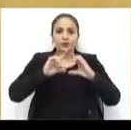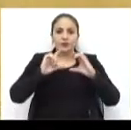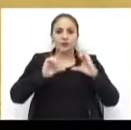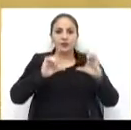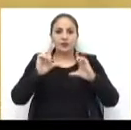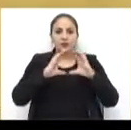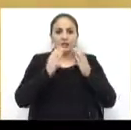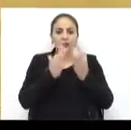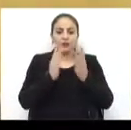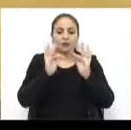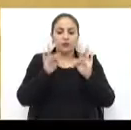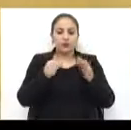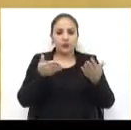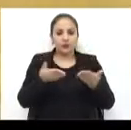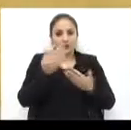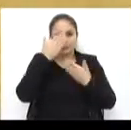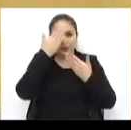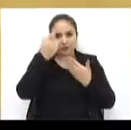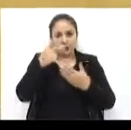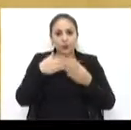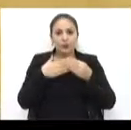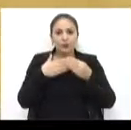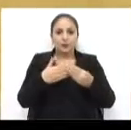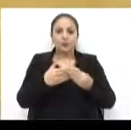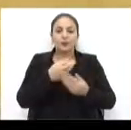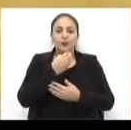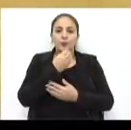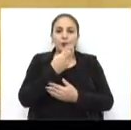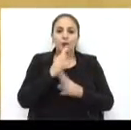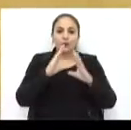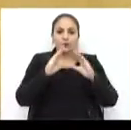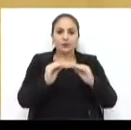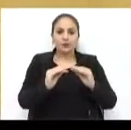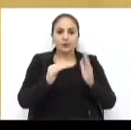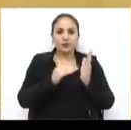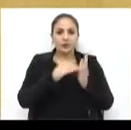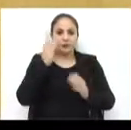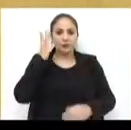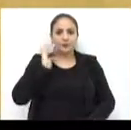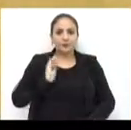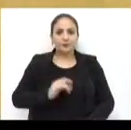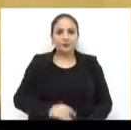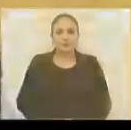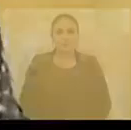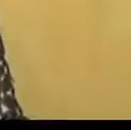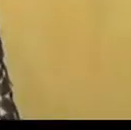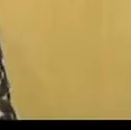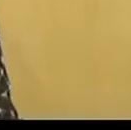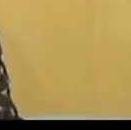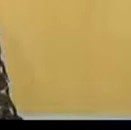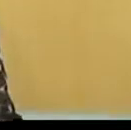Câmara termina aqui. Muito obrigada pela sua companhia. Uma ótima noite e até amanhã.